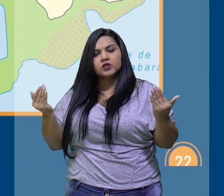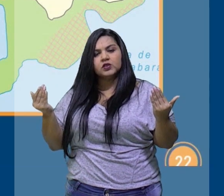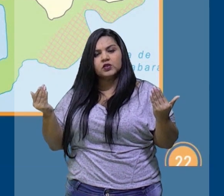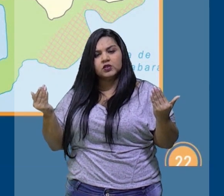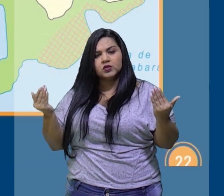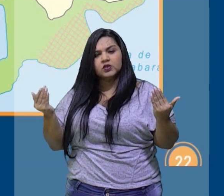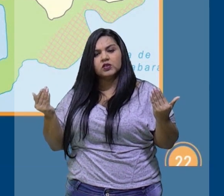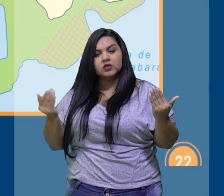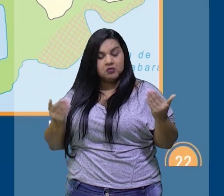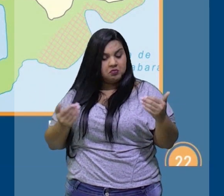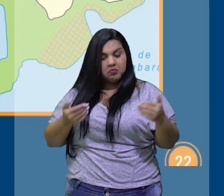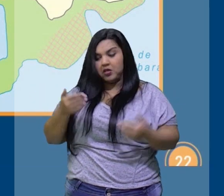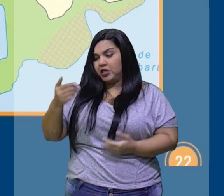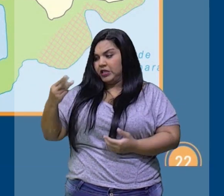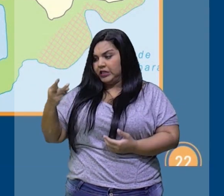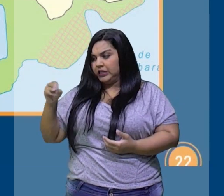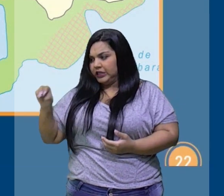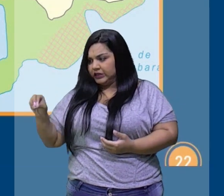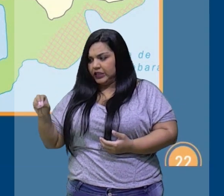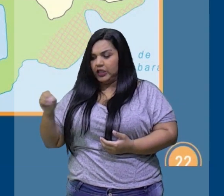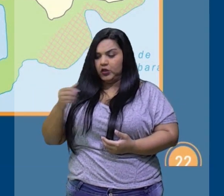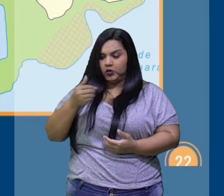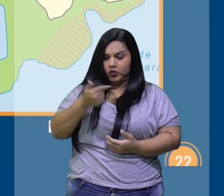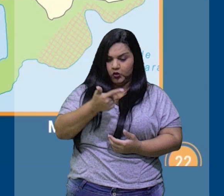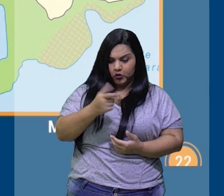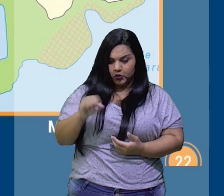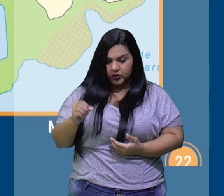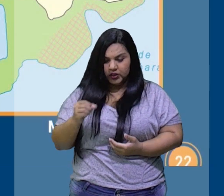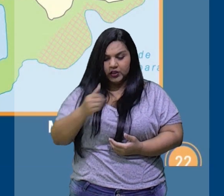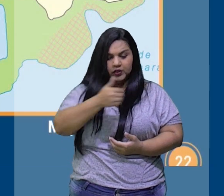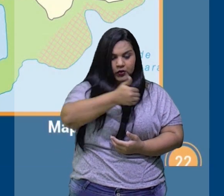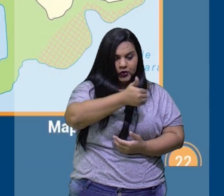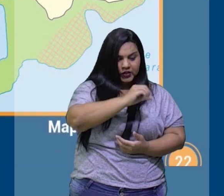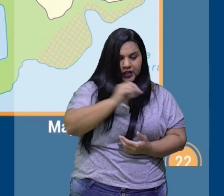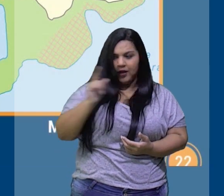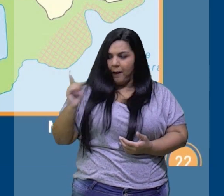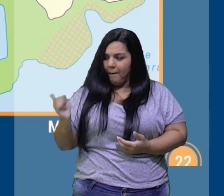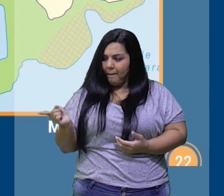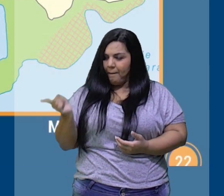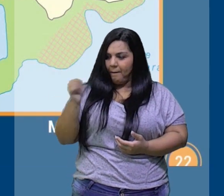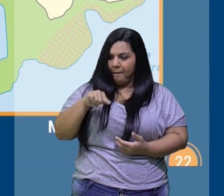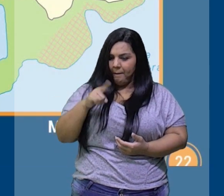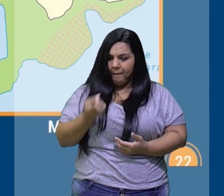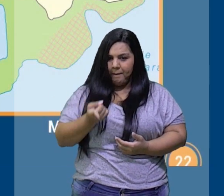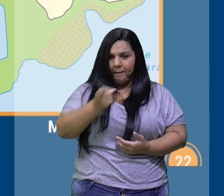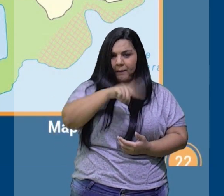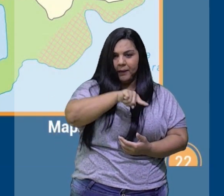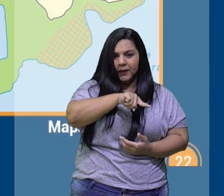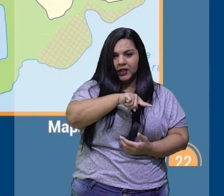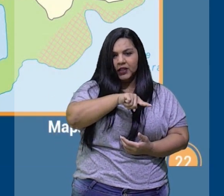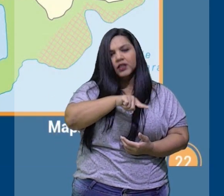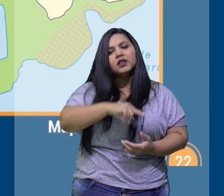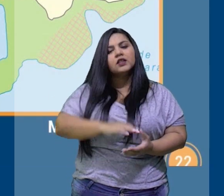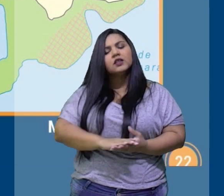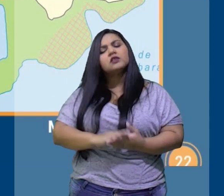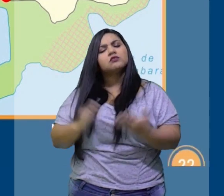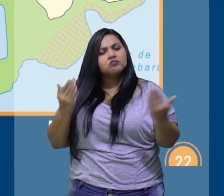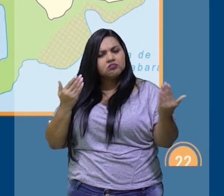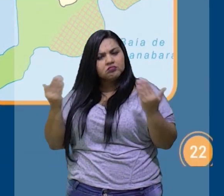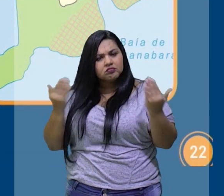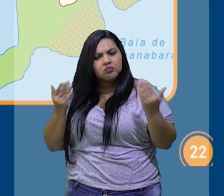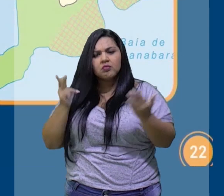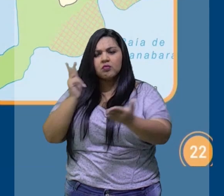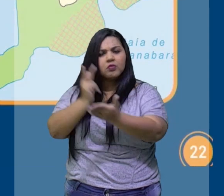de Açúcar, 200 metros e 100 metros de altitude. Que a gente viu também ali a mesma coisa no